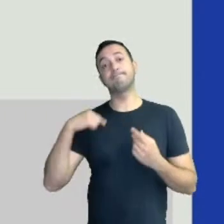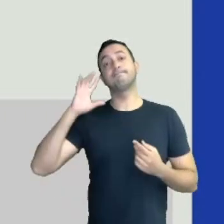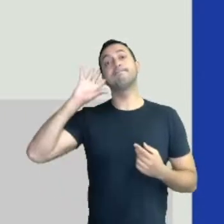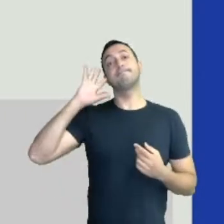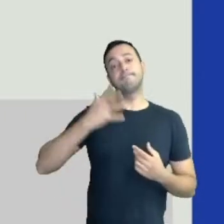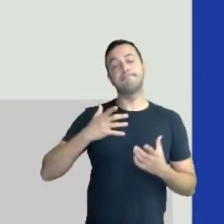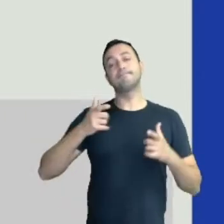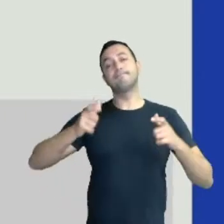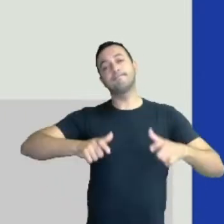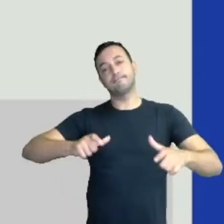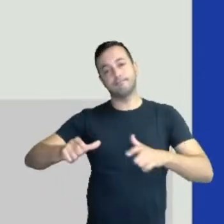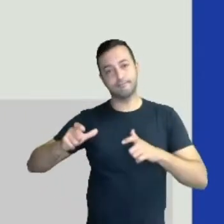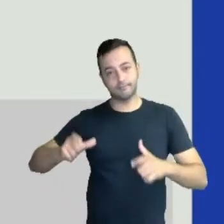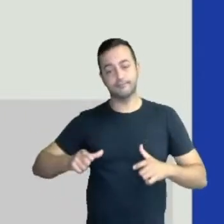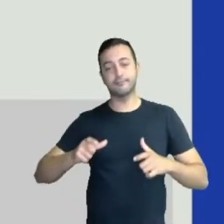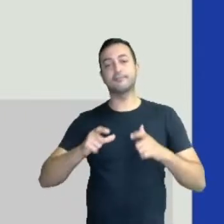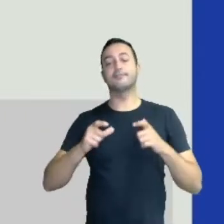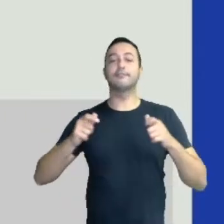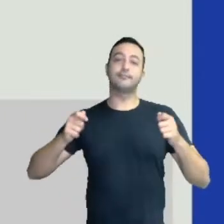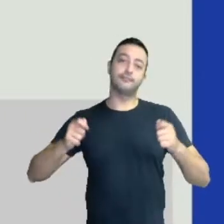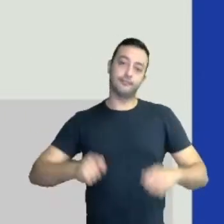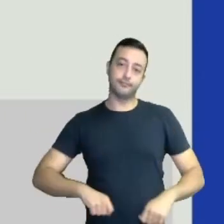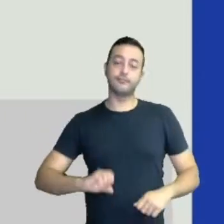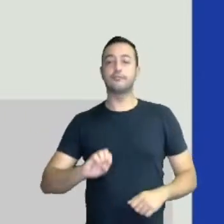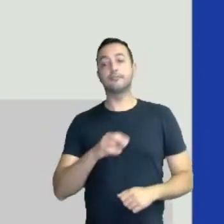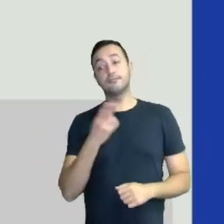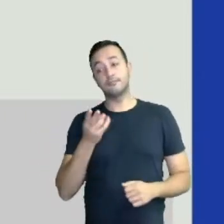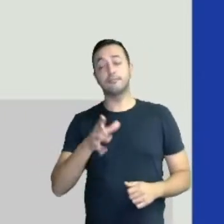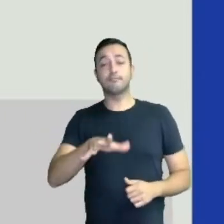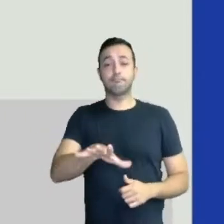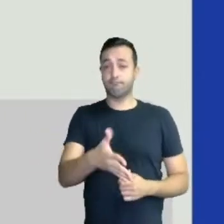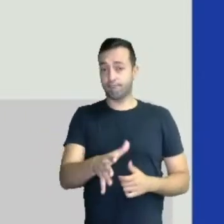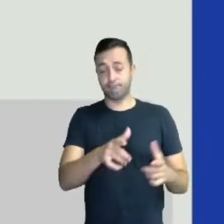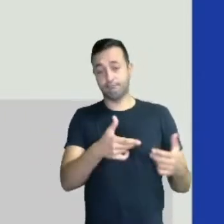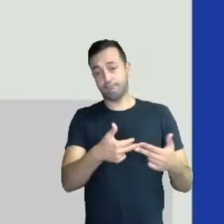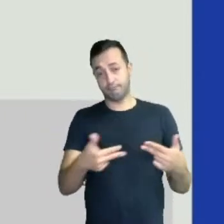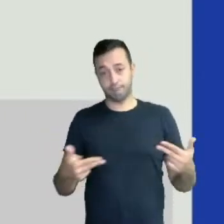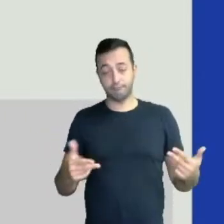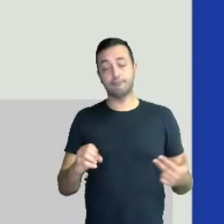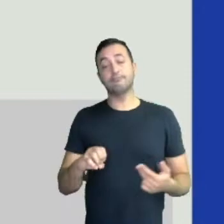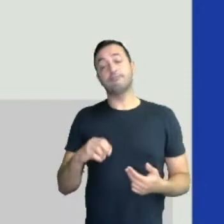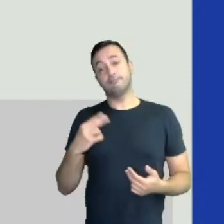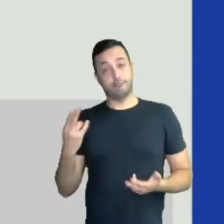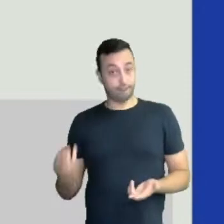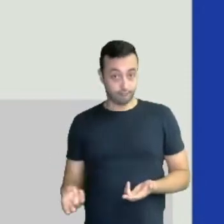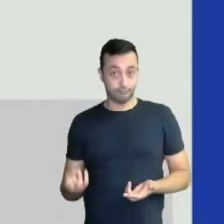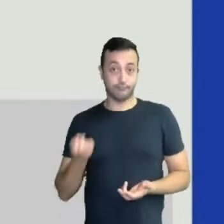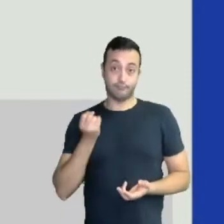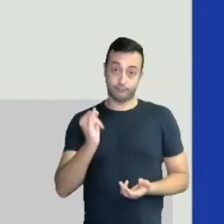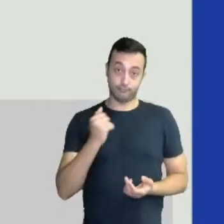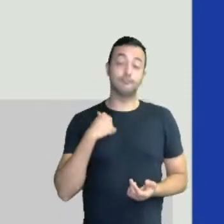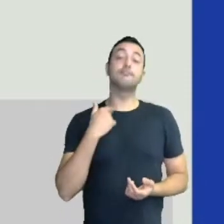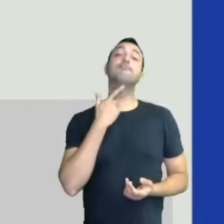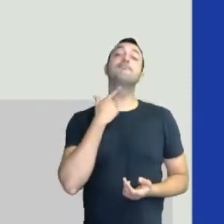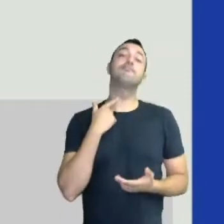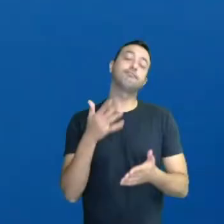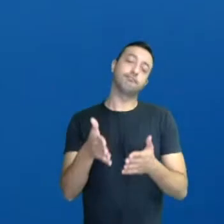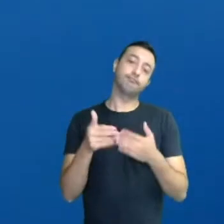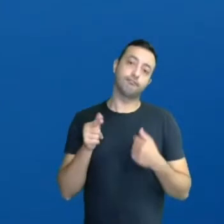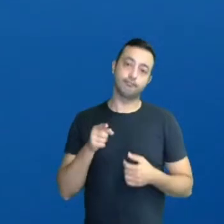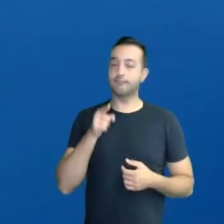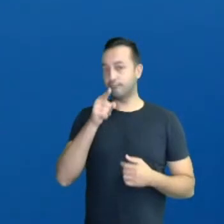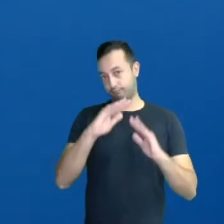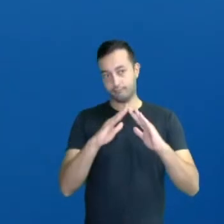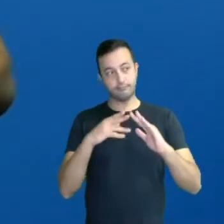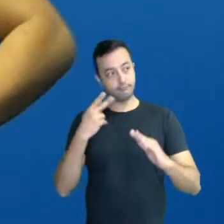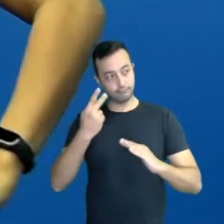e indicando a localização específica ou aproximada de alguma coisa. Ou seja, se eu pedisse para ir na